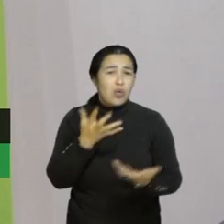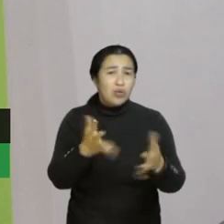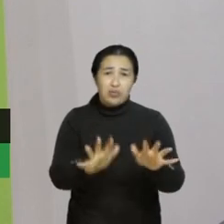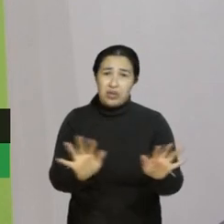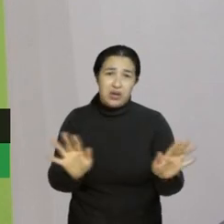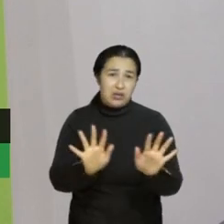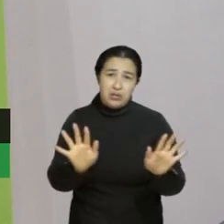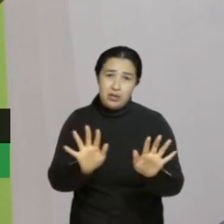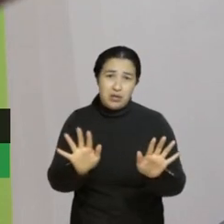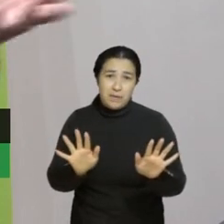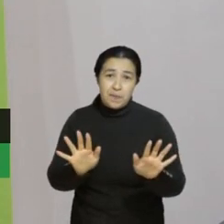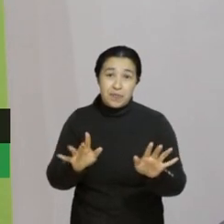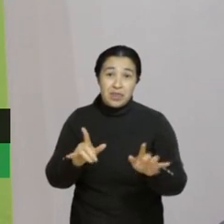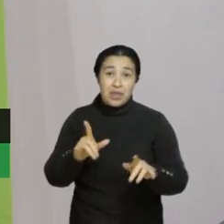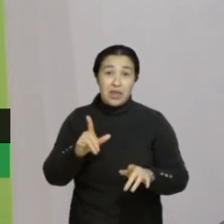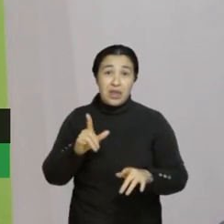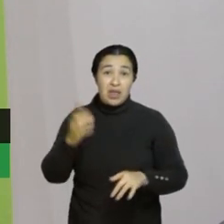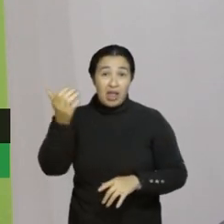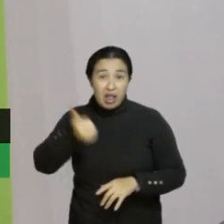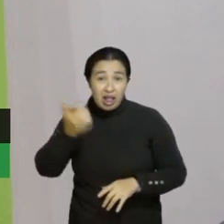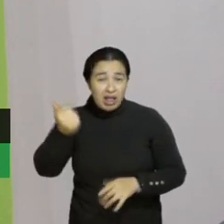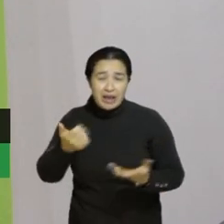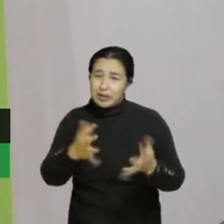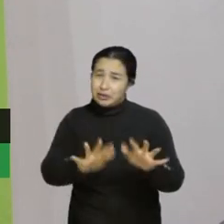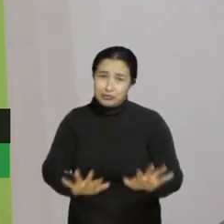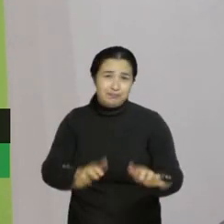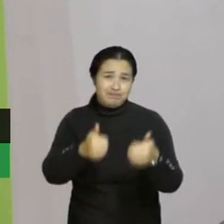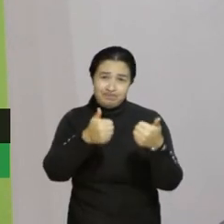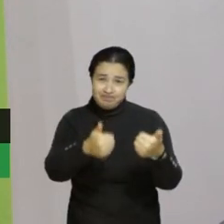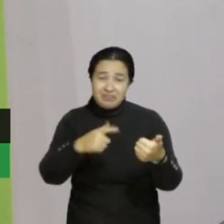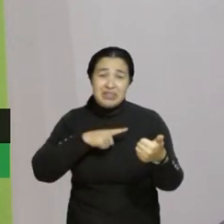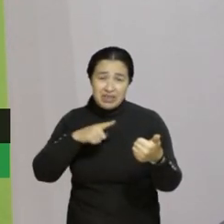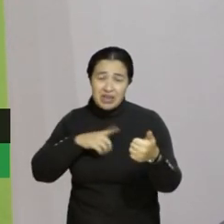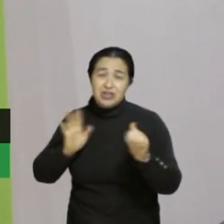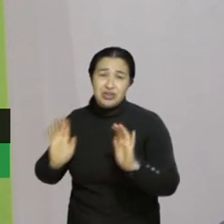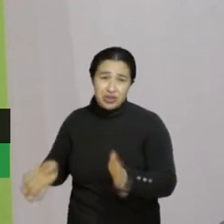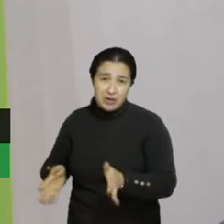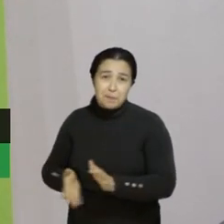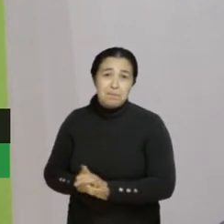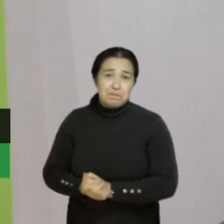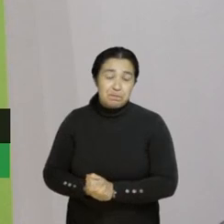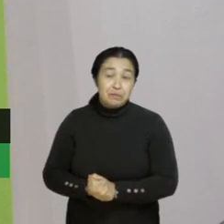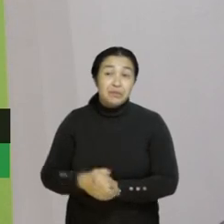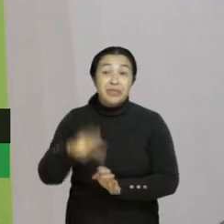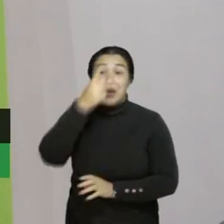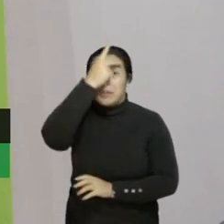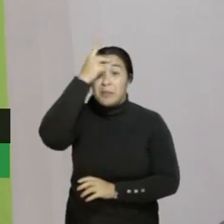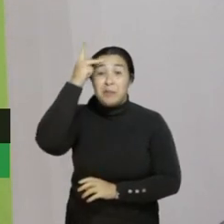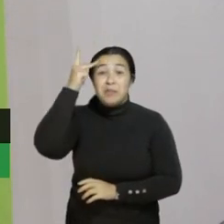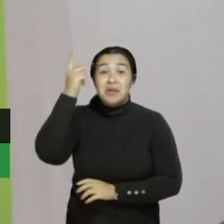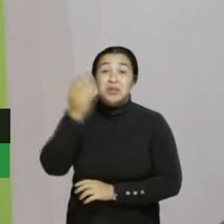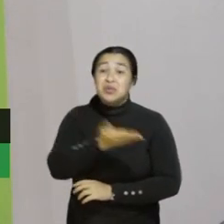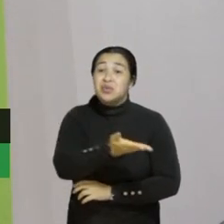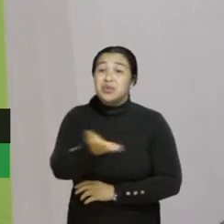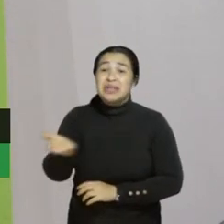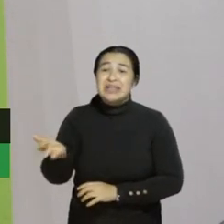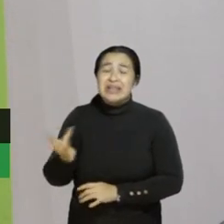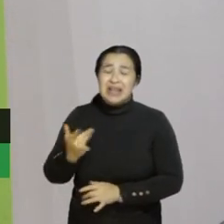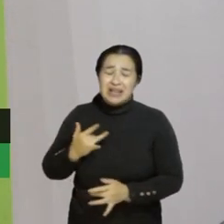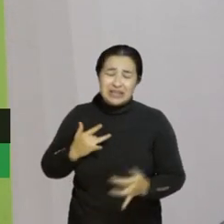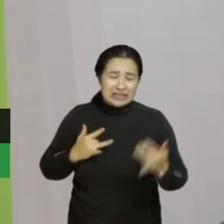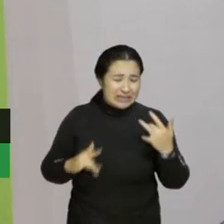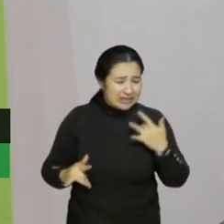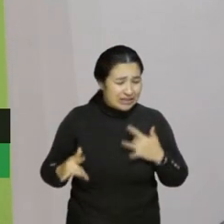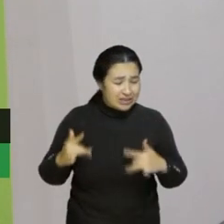de leite, tenho bastante. As pessoas com aquela dor